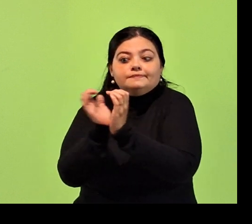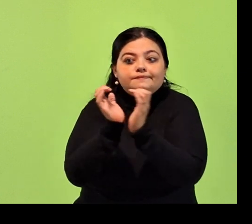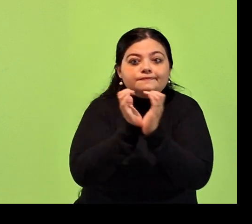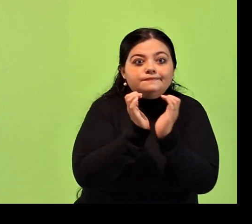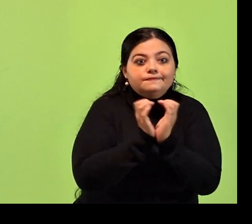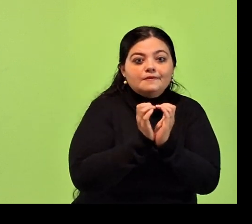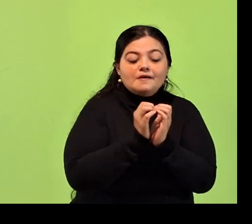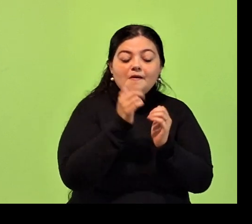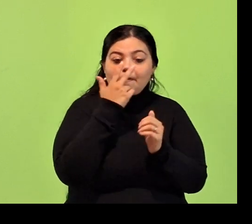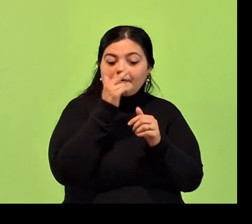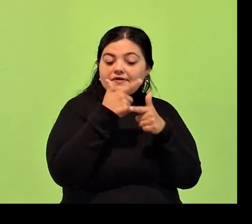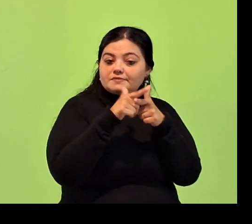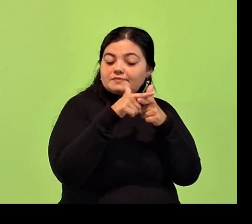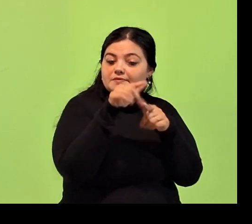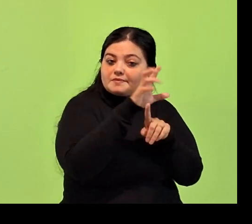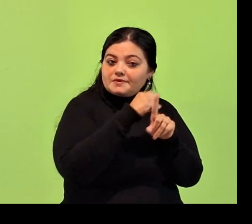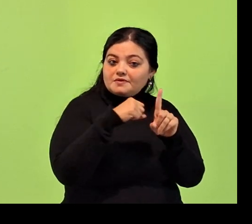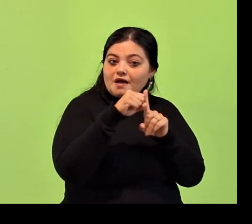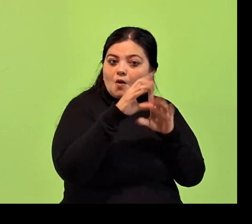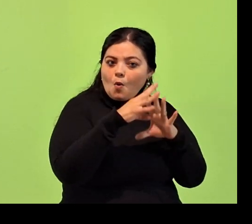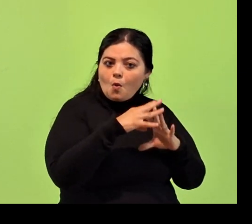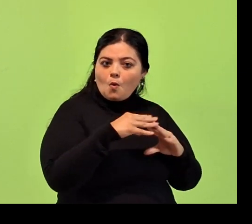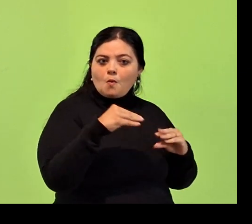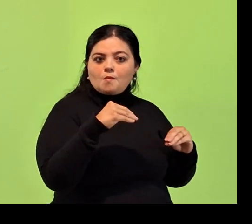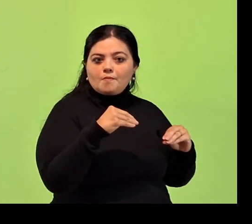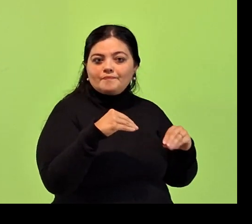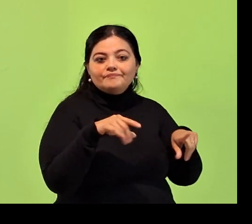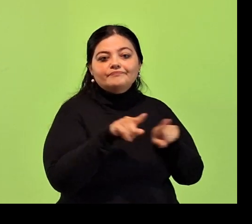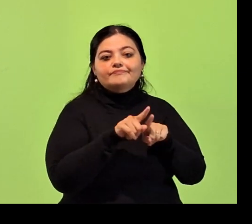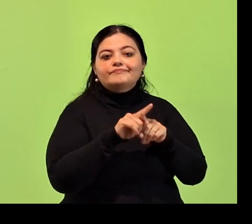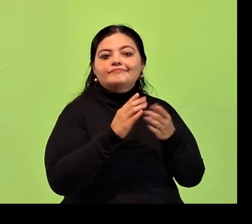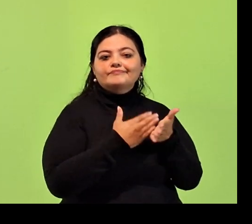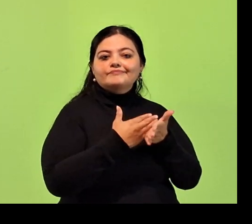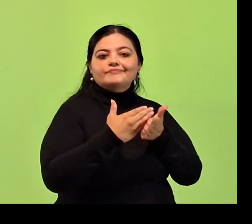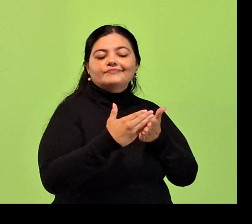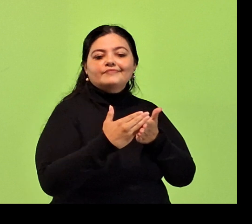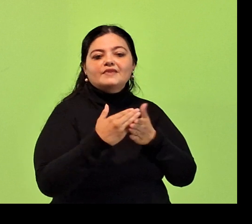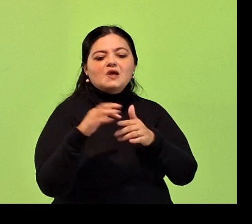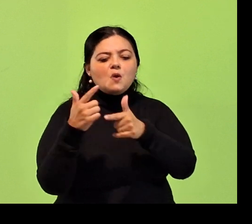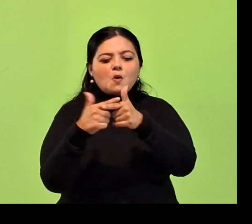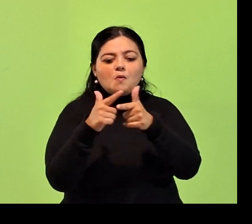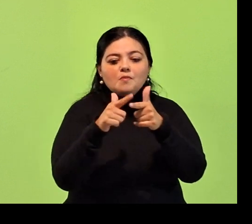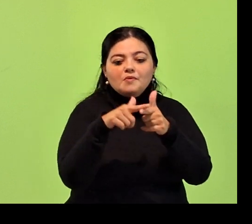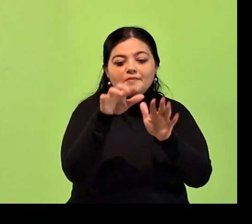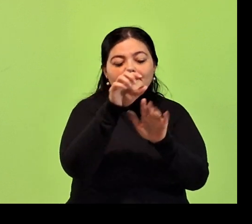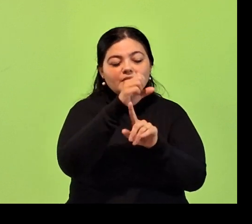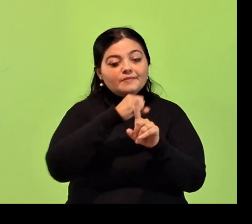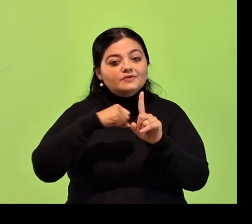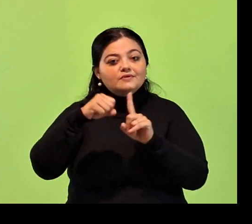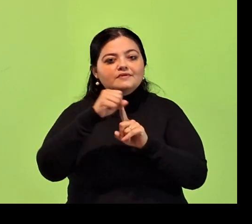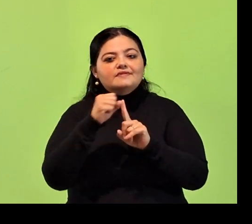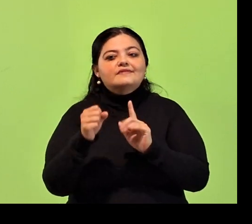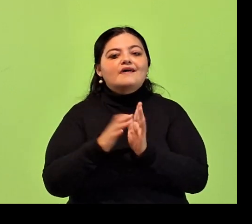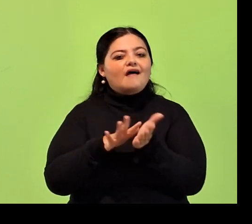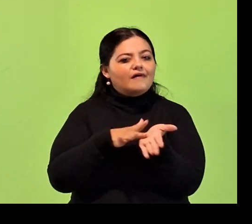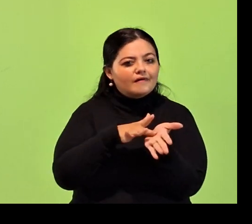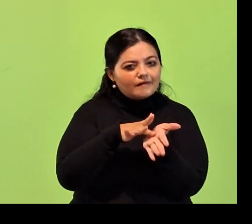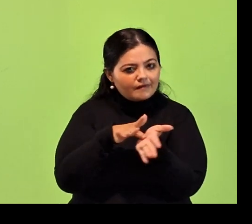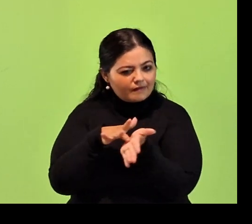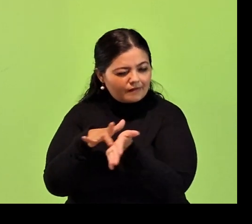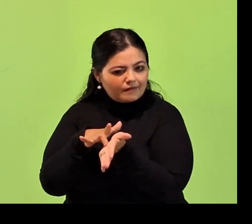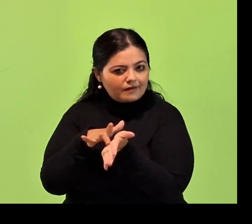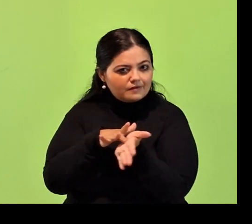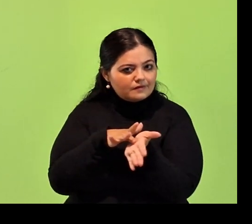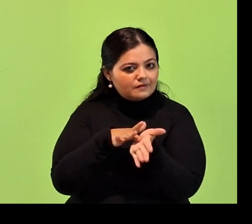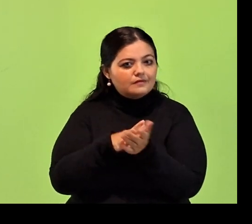os problemas sociais concretos e criam problemas sociais inventados. Os pânicos